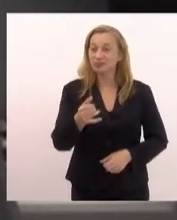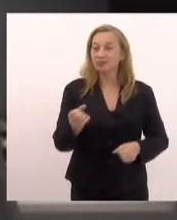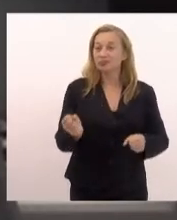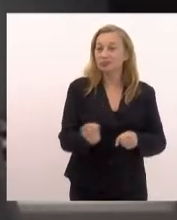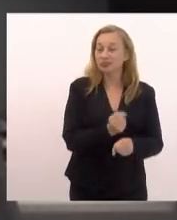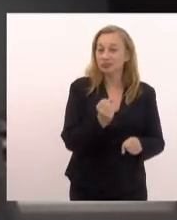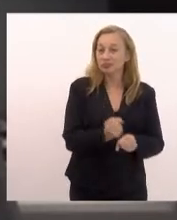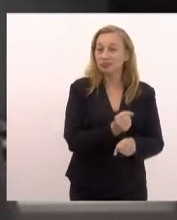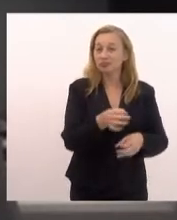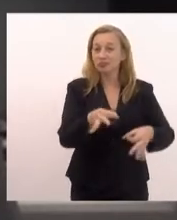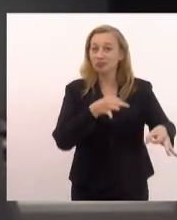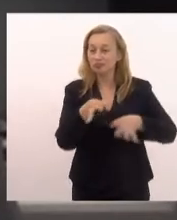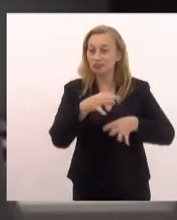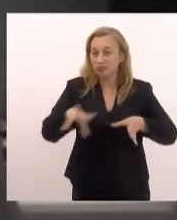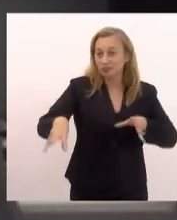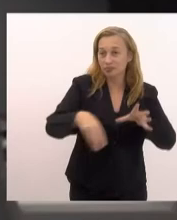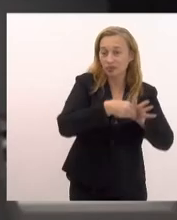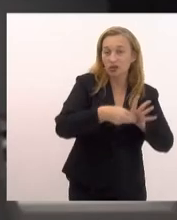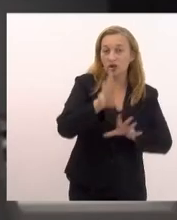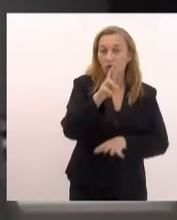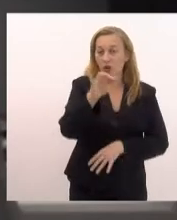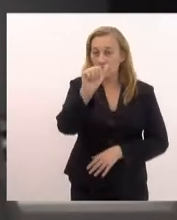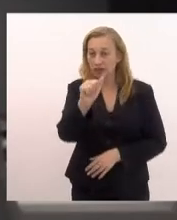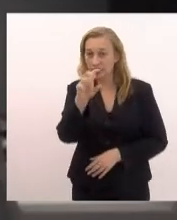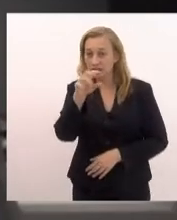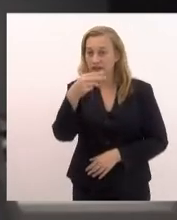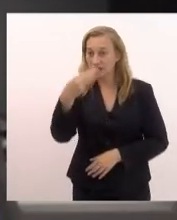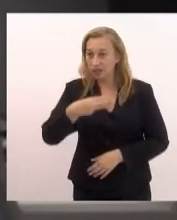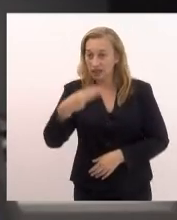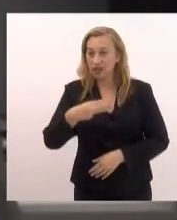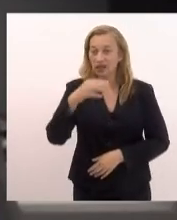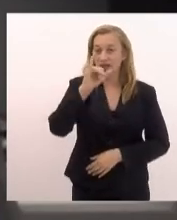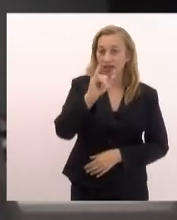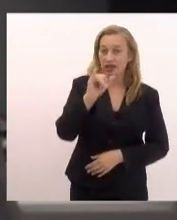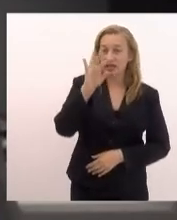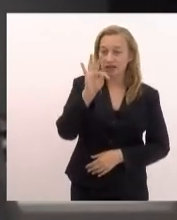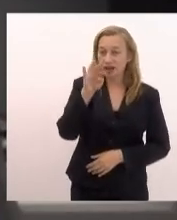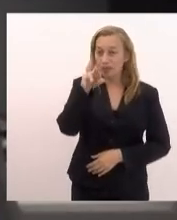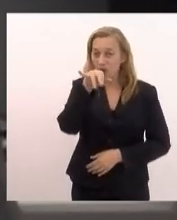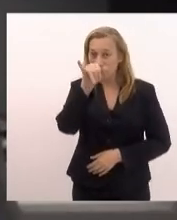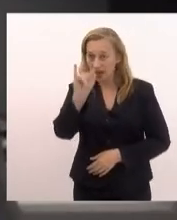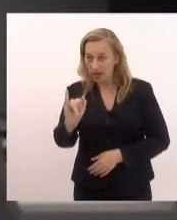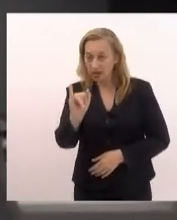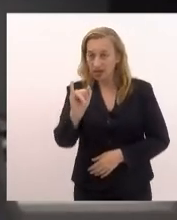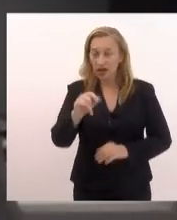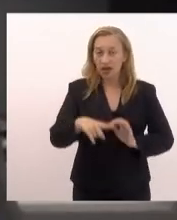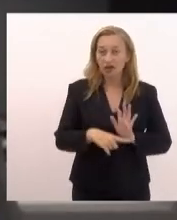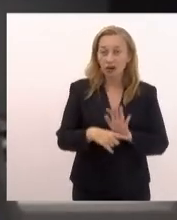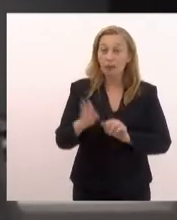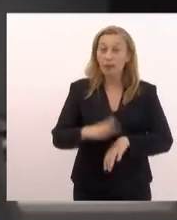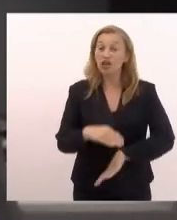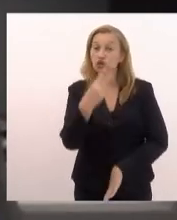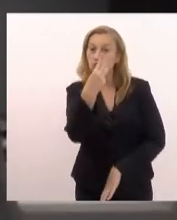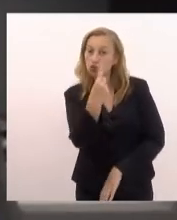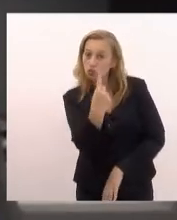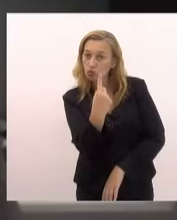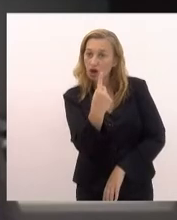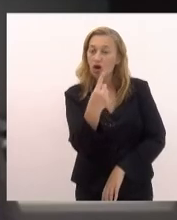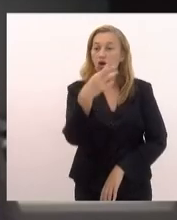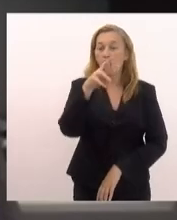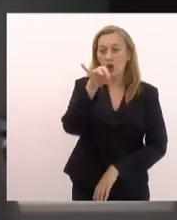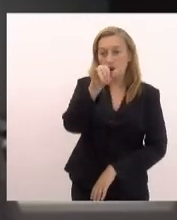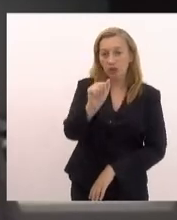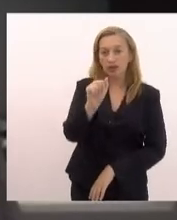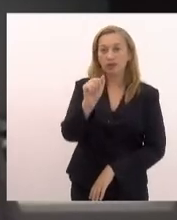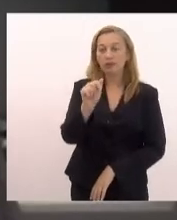integrado Rota 3 do Polo Gaslub em Itaboraí, que disponibilizará mais uma rota de escoamento para o